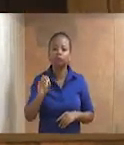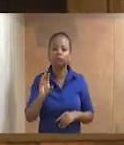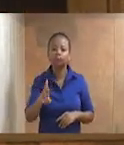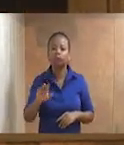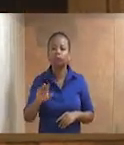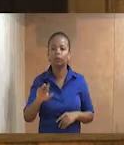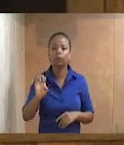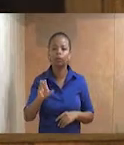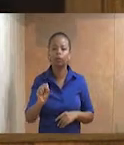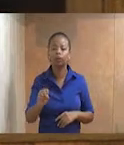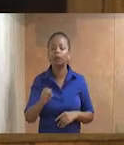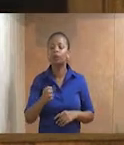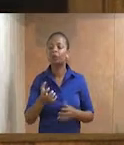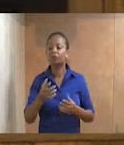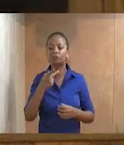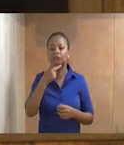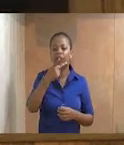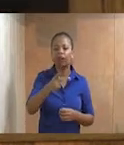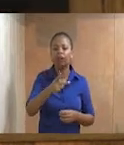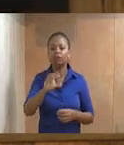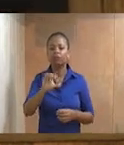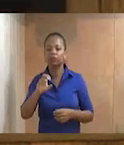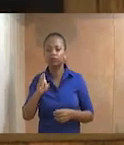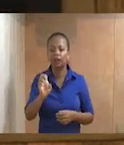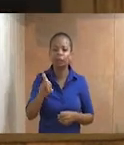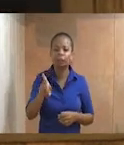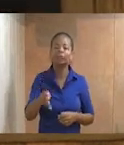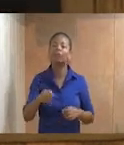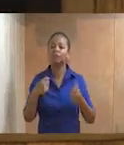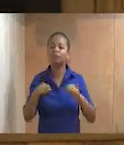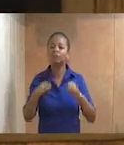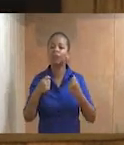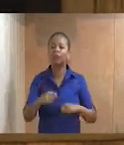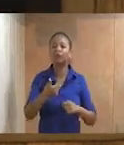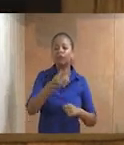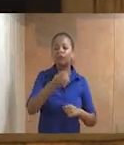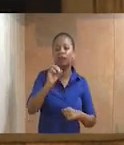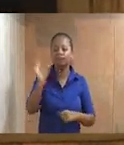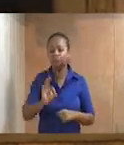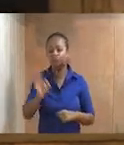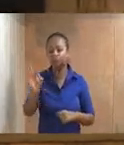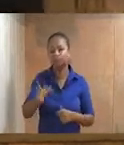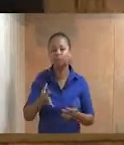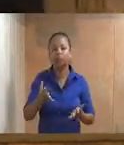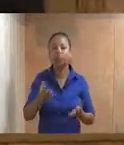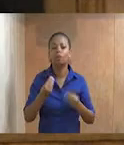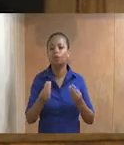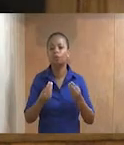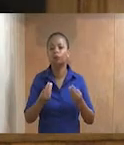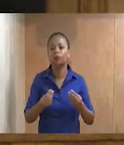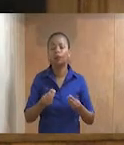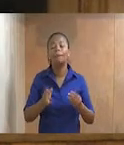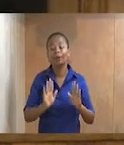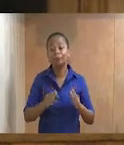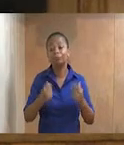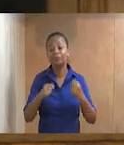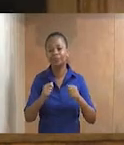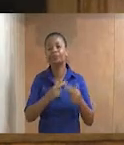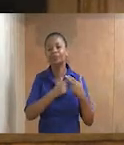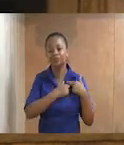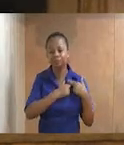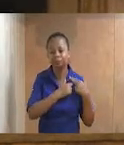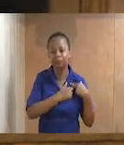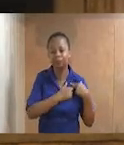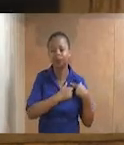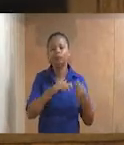dizer que o certo seria dar 10% ponto alguma coisa. Falta de responsabilidade. Sabe